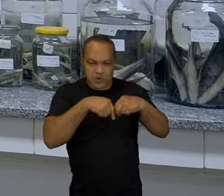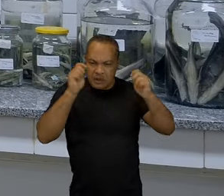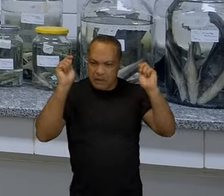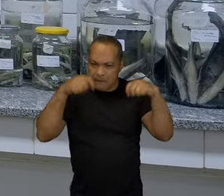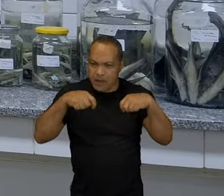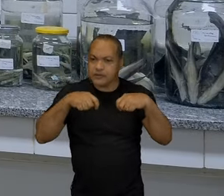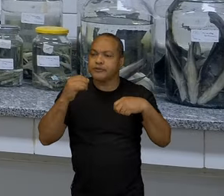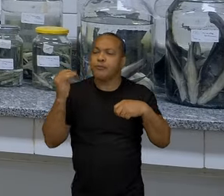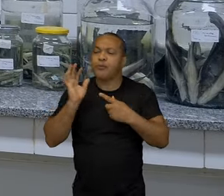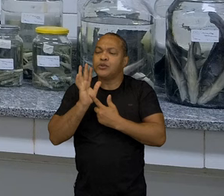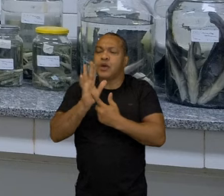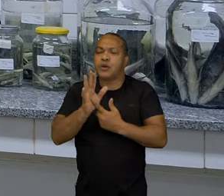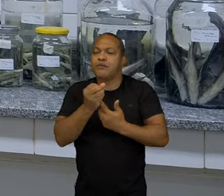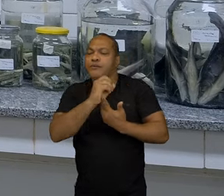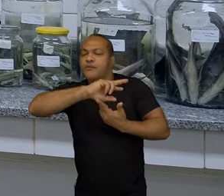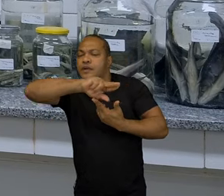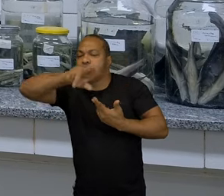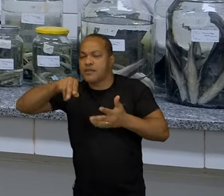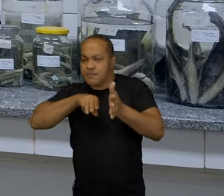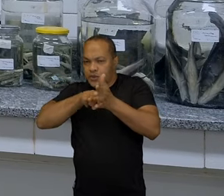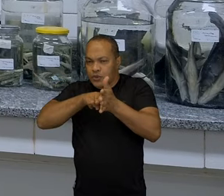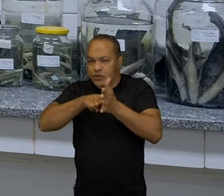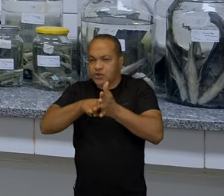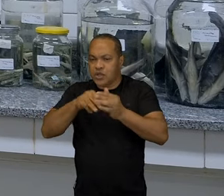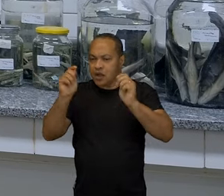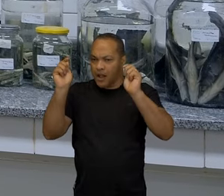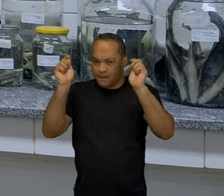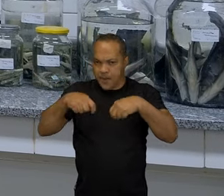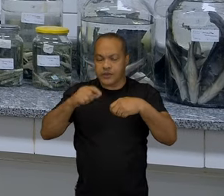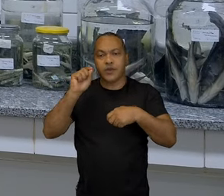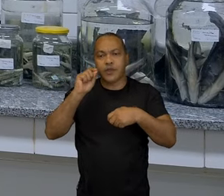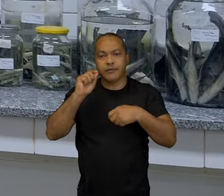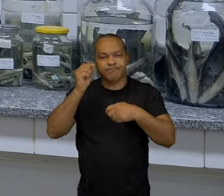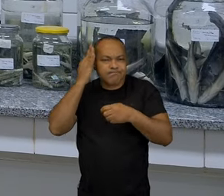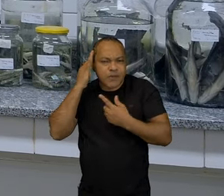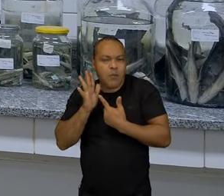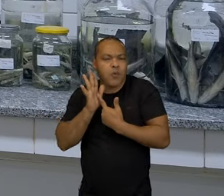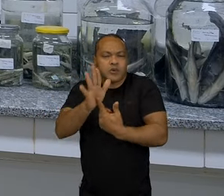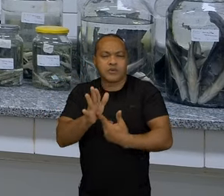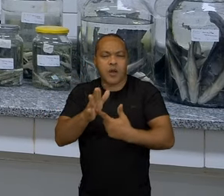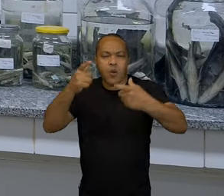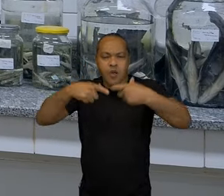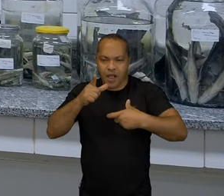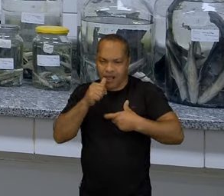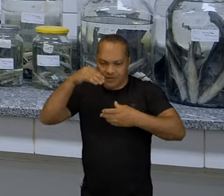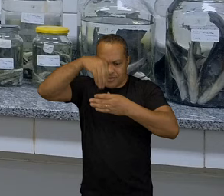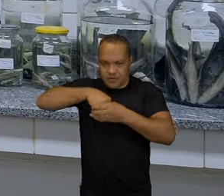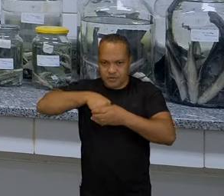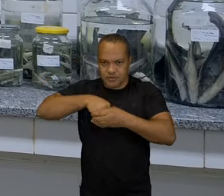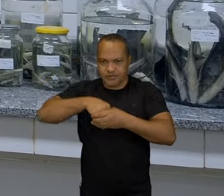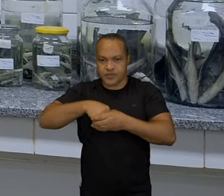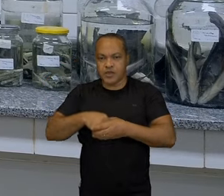é interessante utilizar uma variedade de métodos que permita explorar os diferentes ambientes aquáticos,